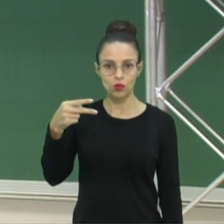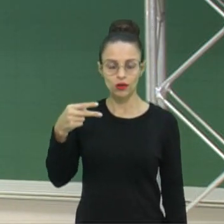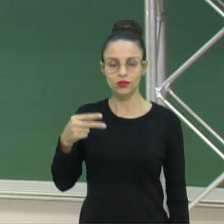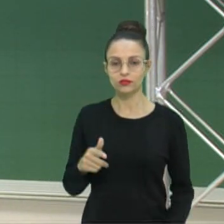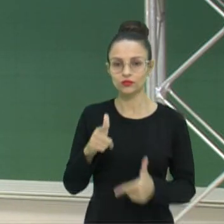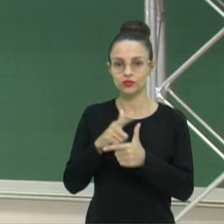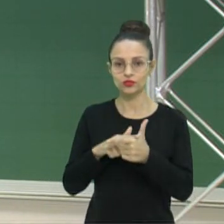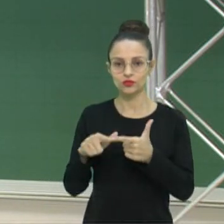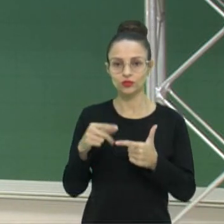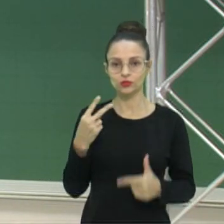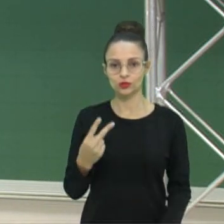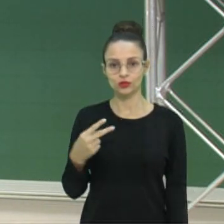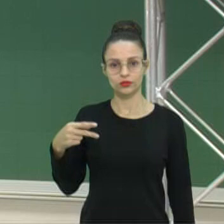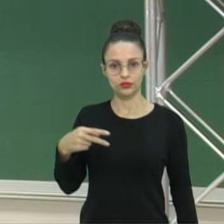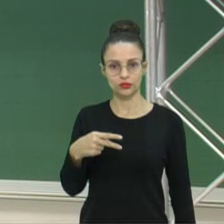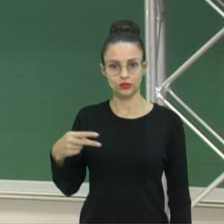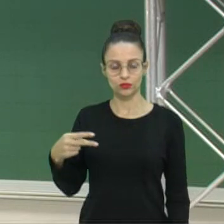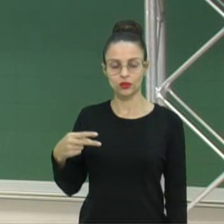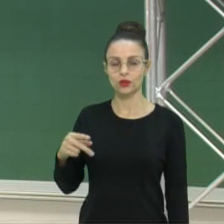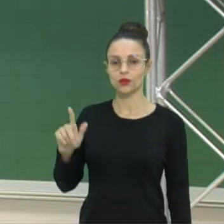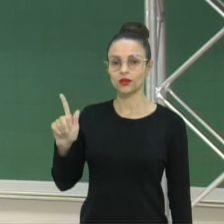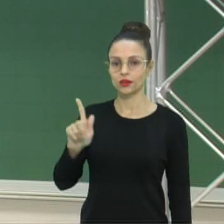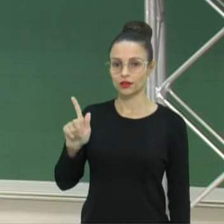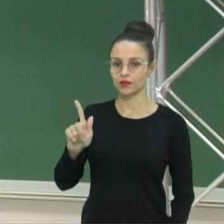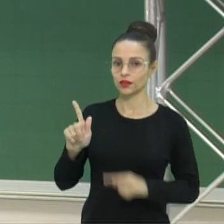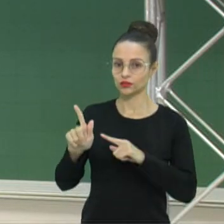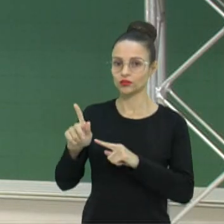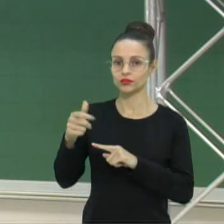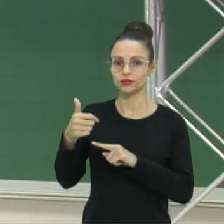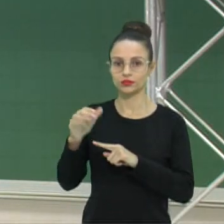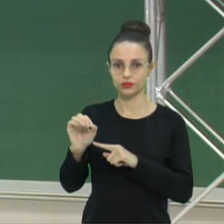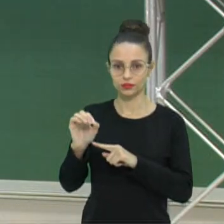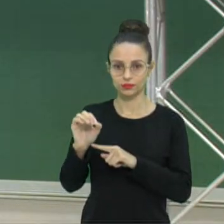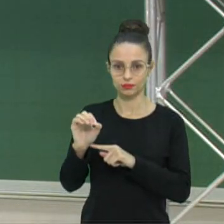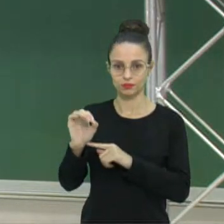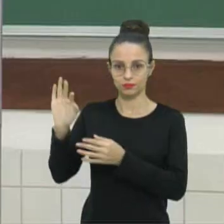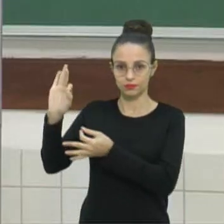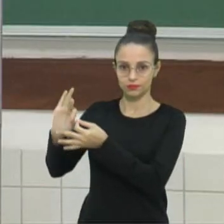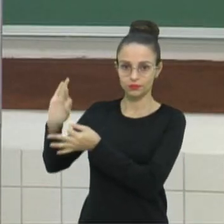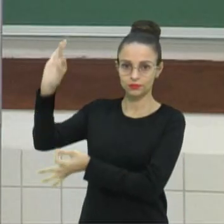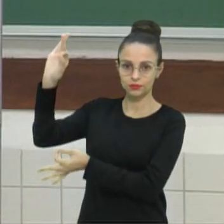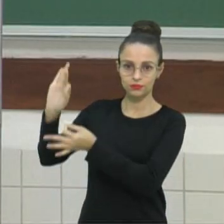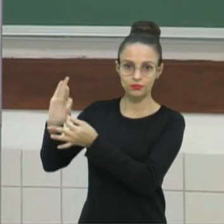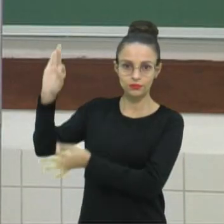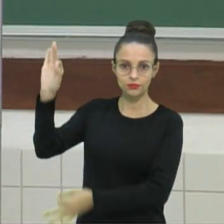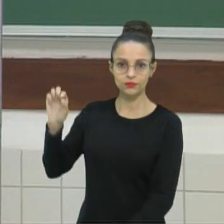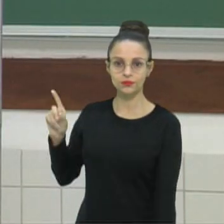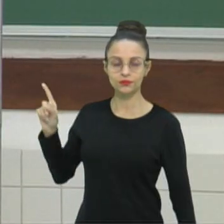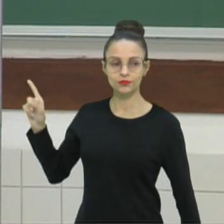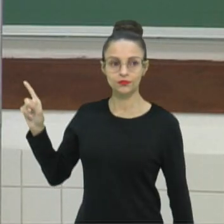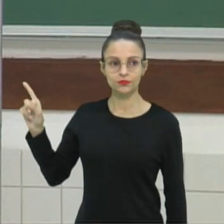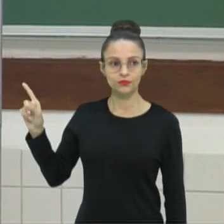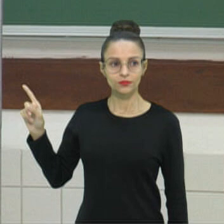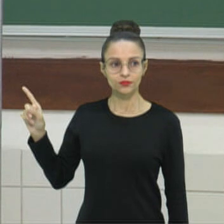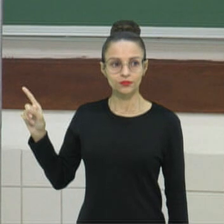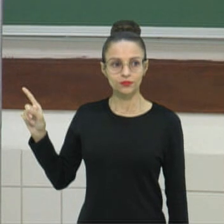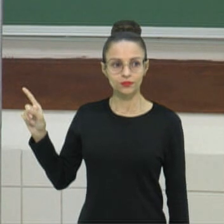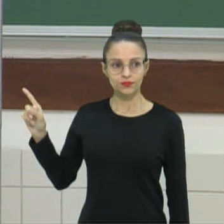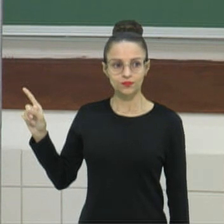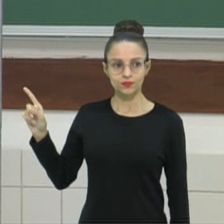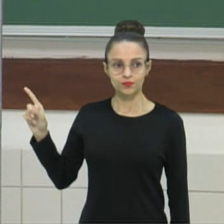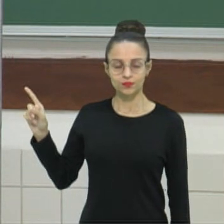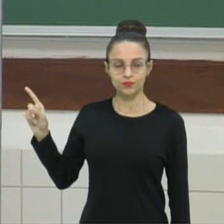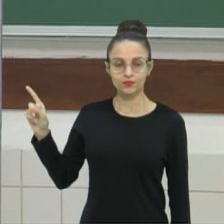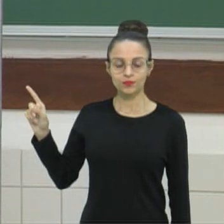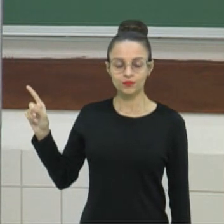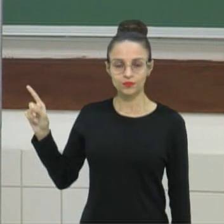sobre 2, é igual à gravidade, que vale 10, e a altura que ele atingiu aqui, no caso daqui do centro de